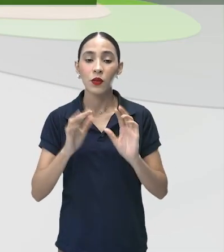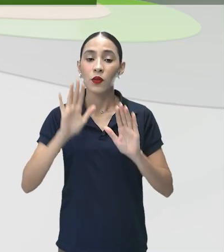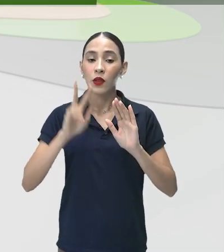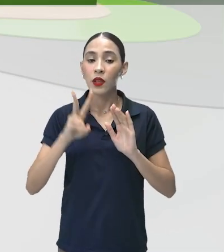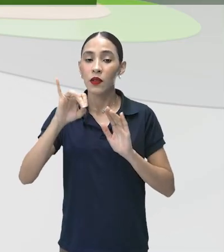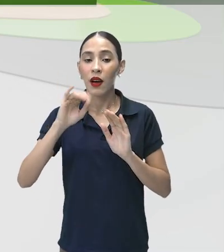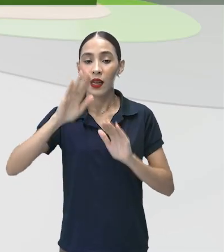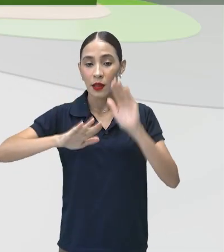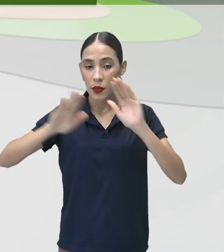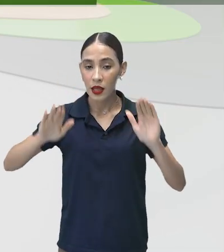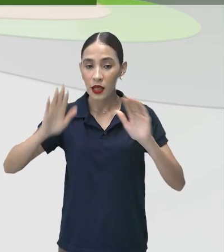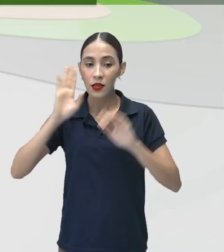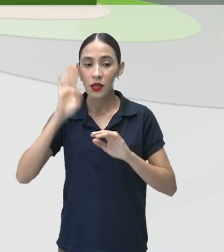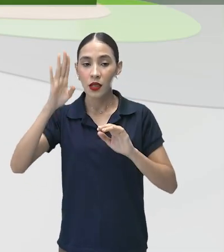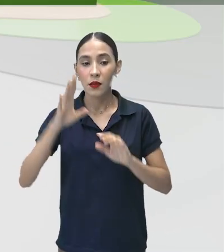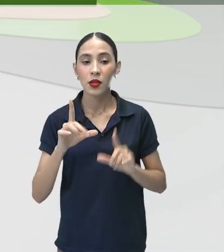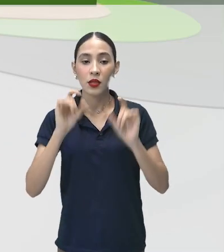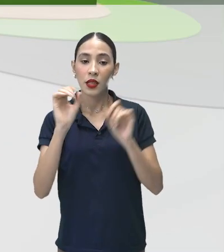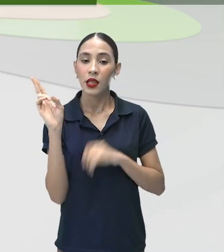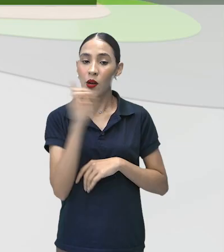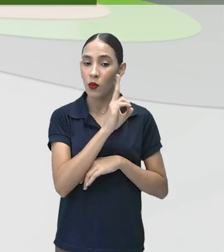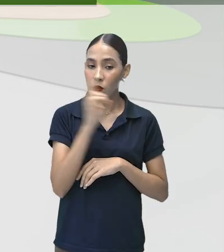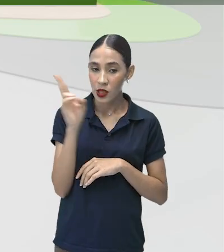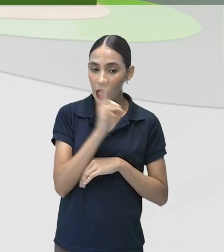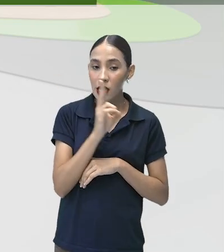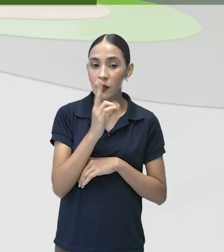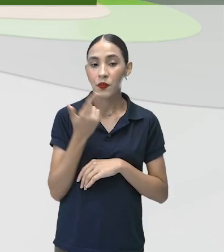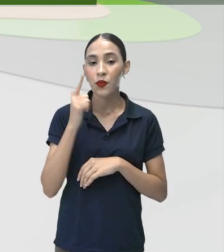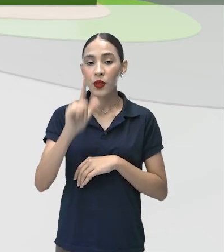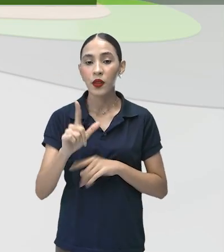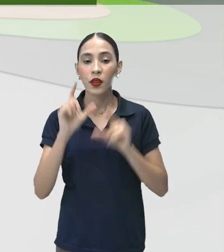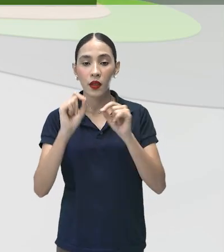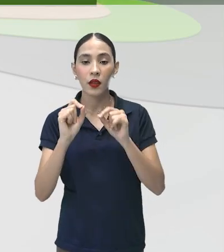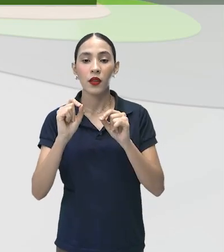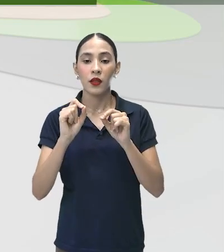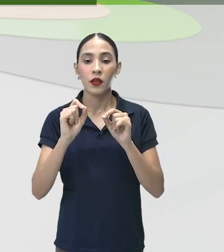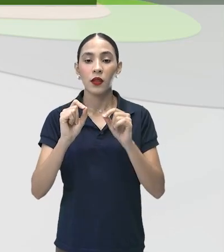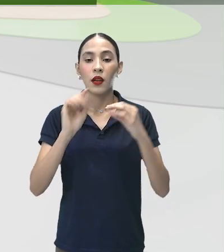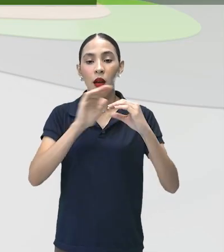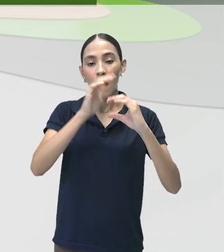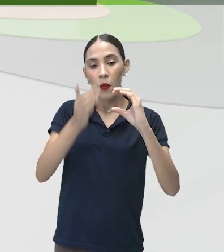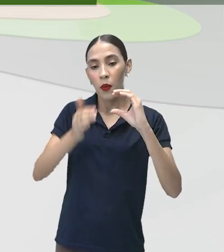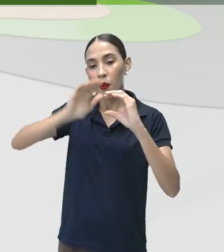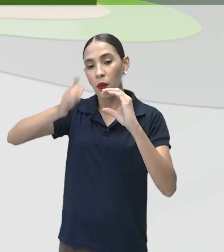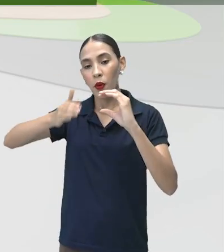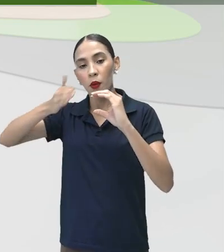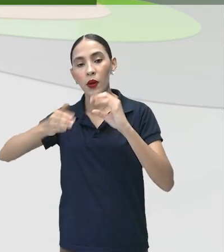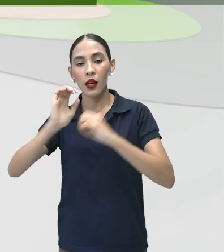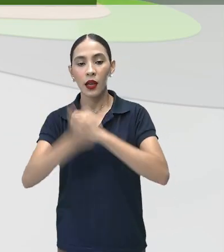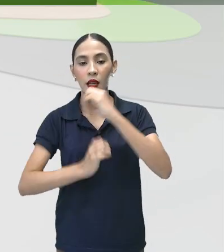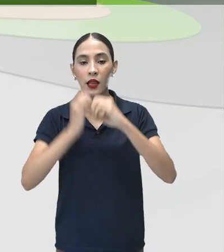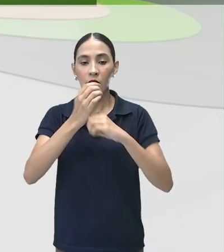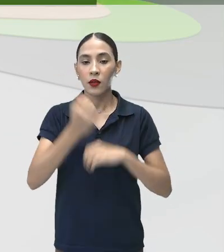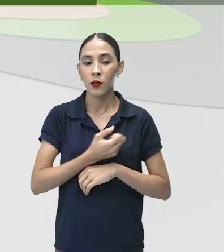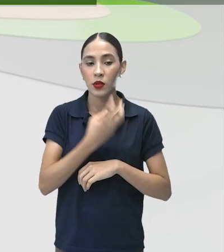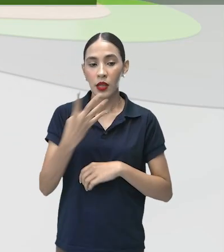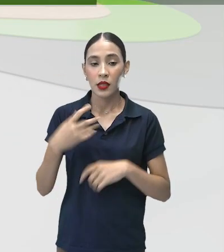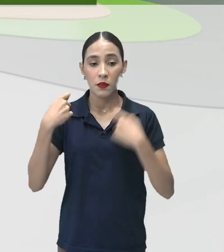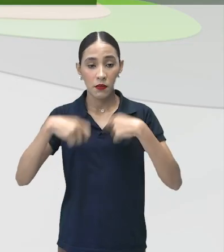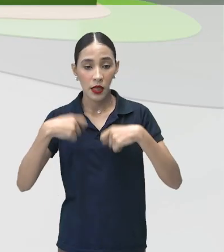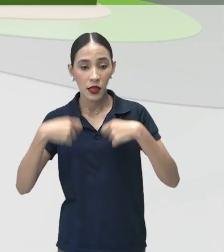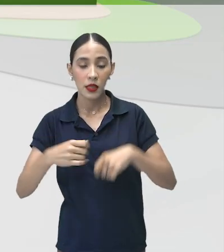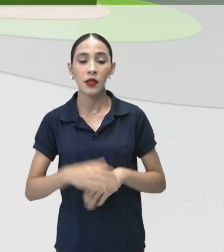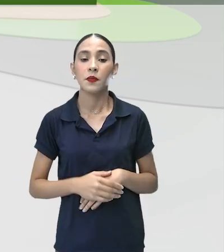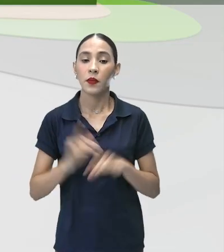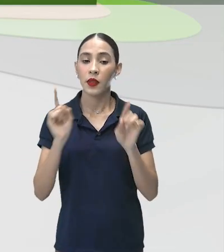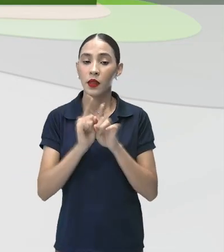isso dependerá diretamente da necessidade deles por completar a última camada de elétrons com a quantidade que